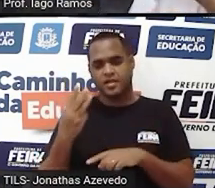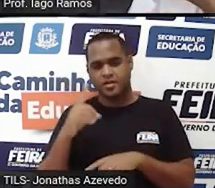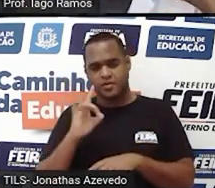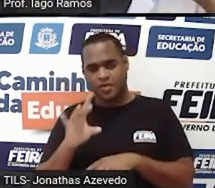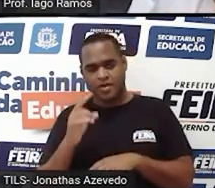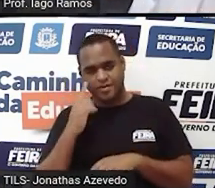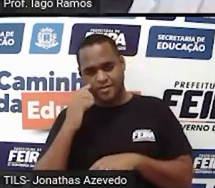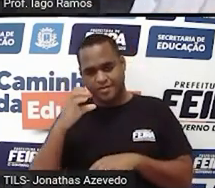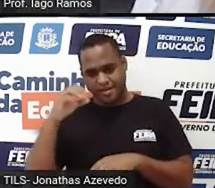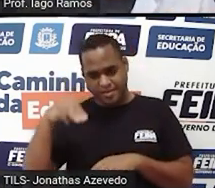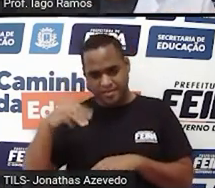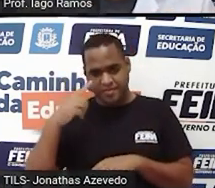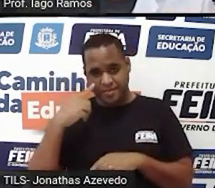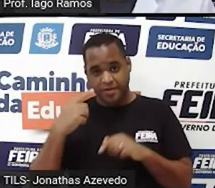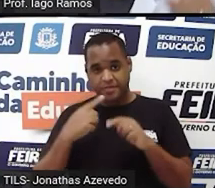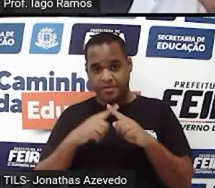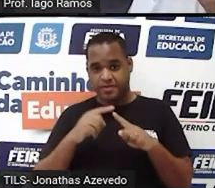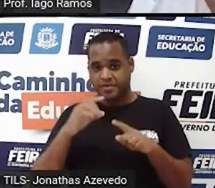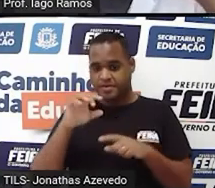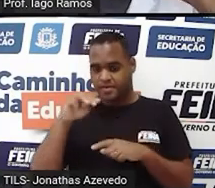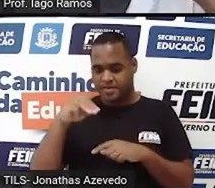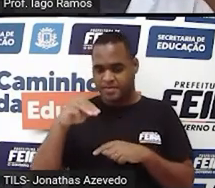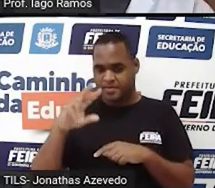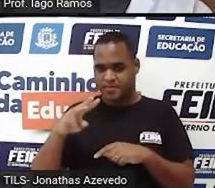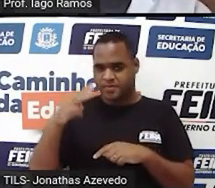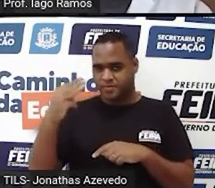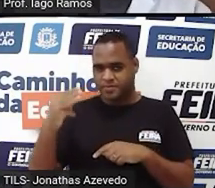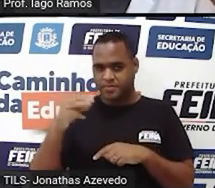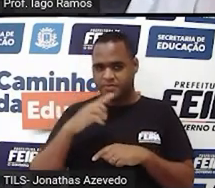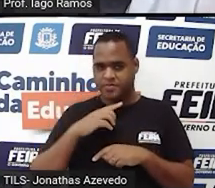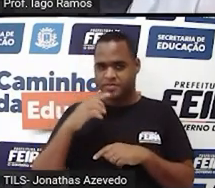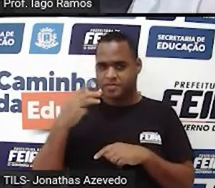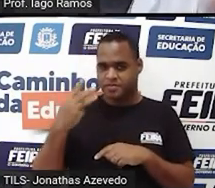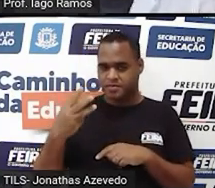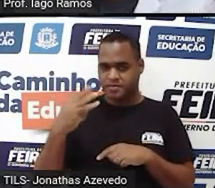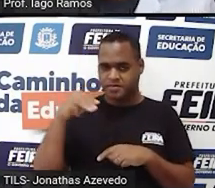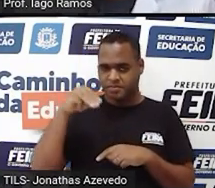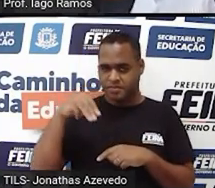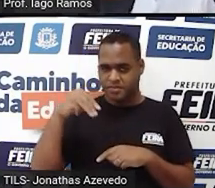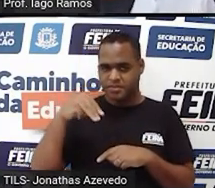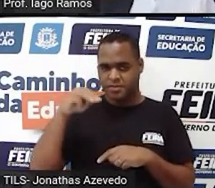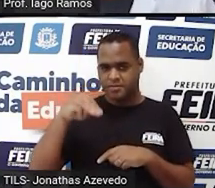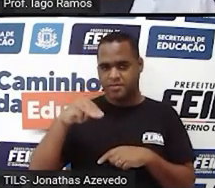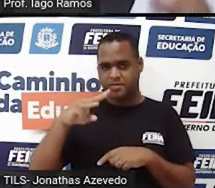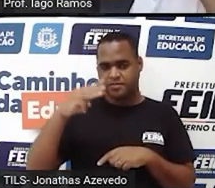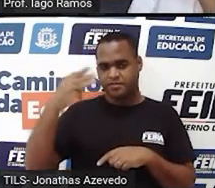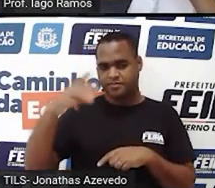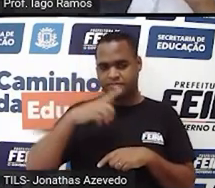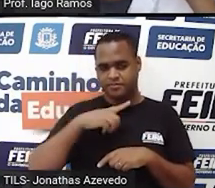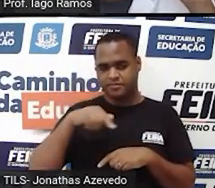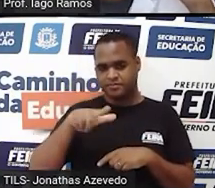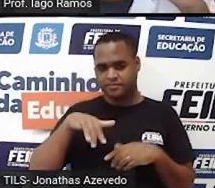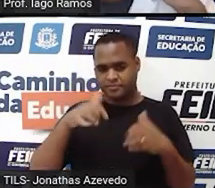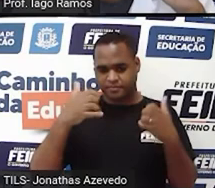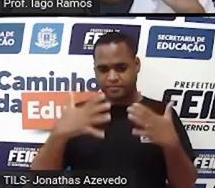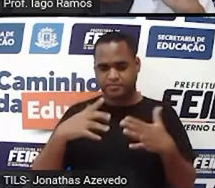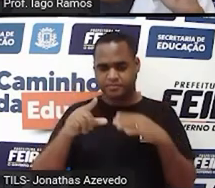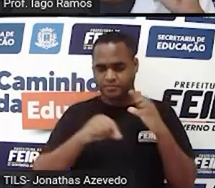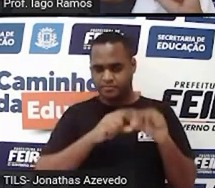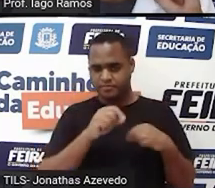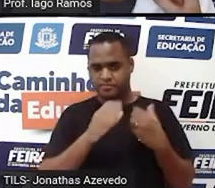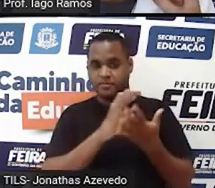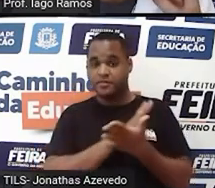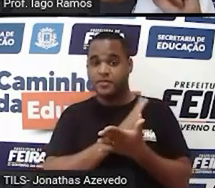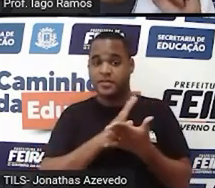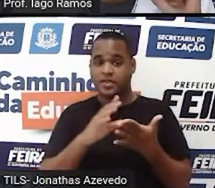unidades do centímetro centímetro cúbico três unidades de metro metro cúbico aqui pela expressão Zinha